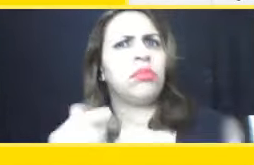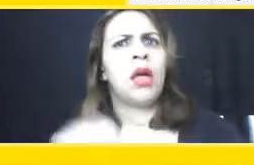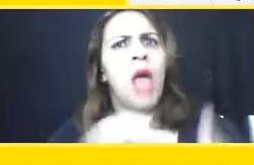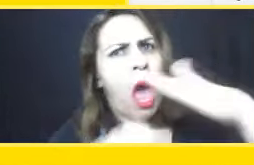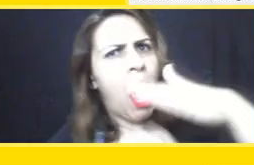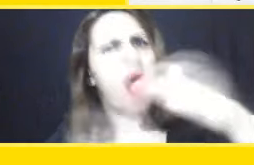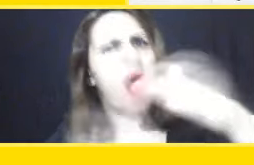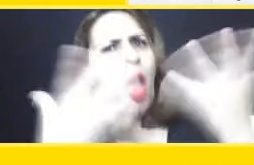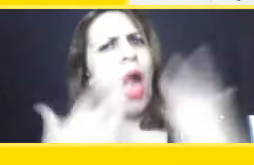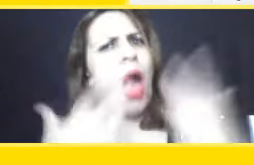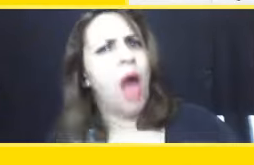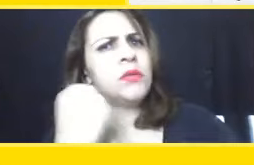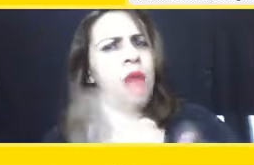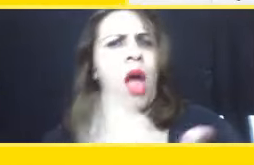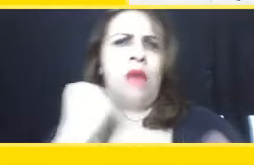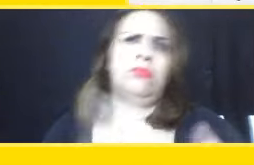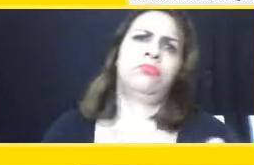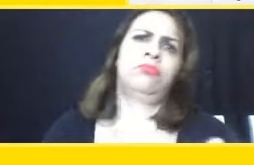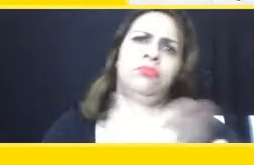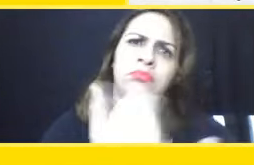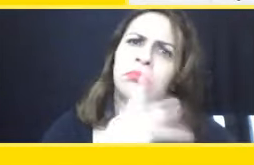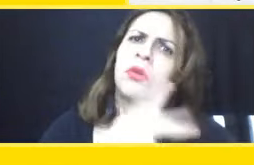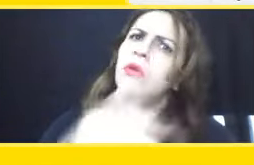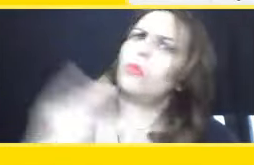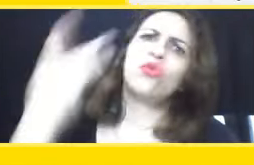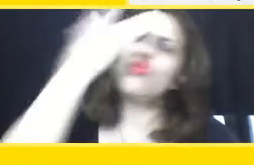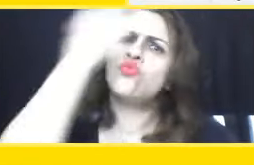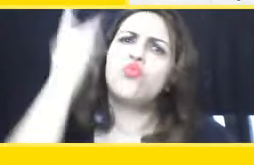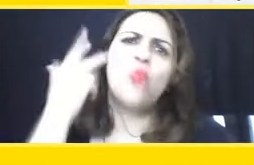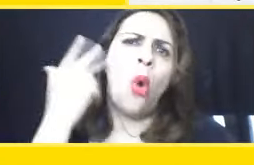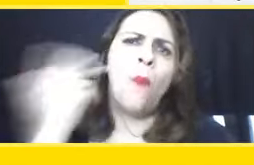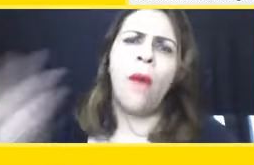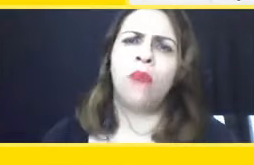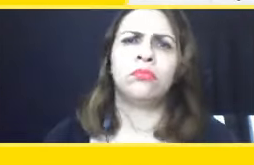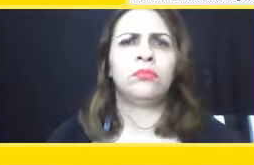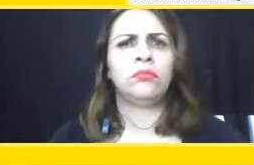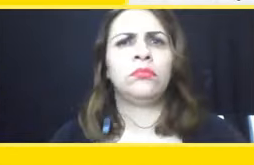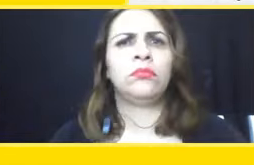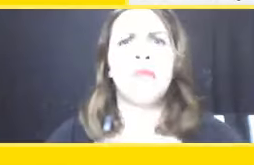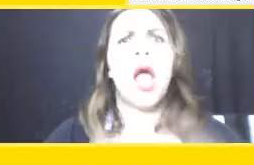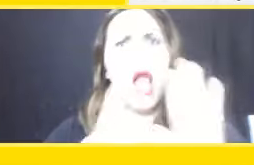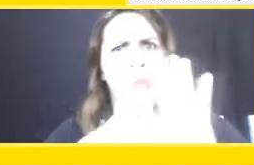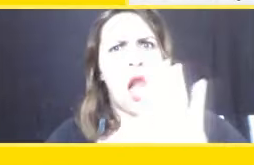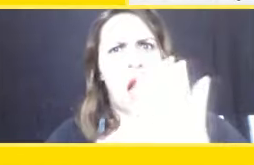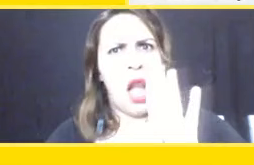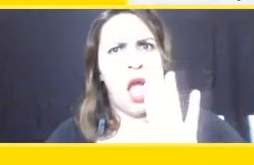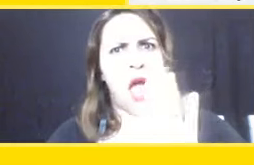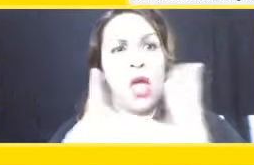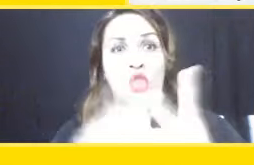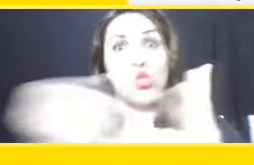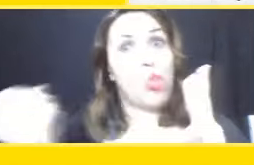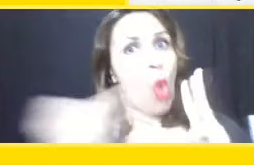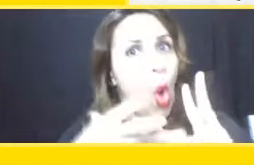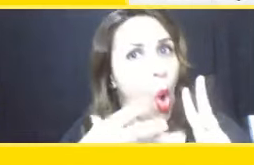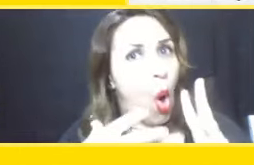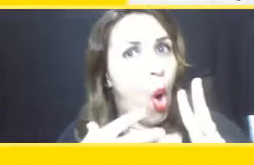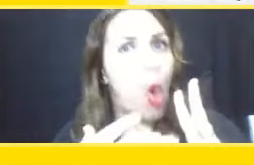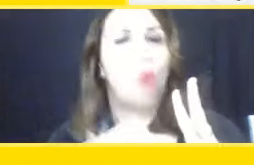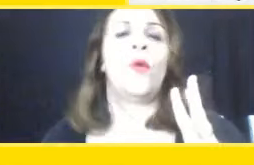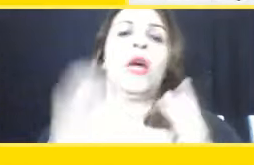possam contratar, certo, as pessoas com epilepsia. E a lei, que é a lei mais recente agora, é a